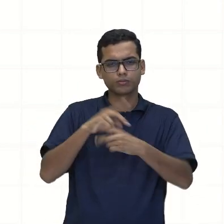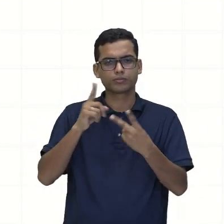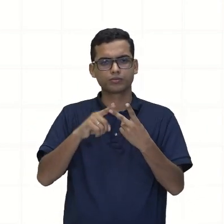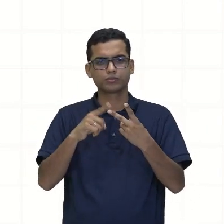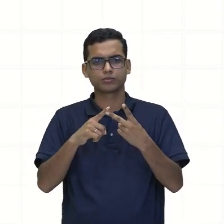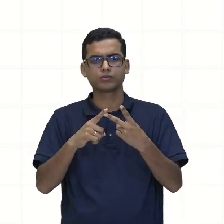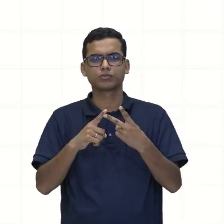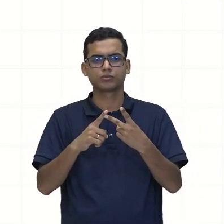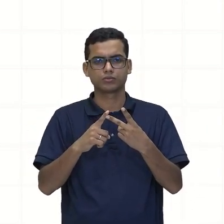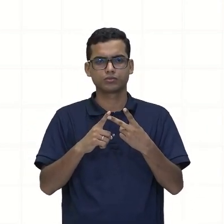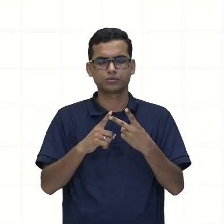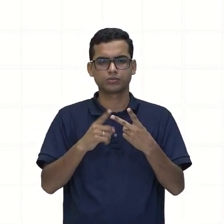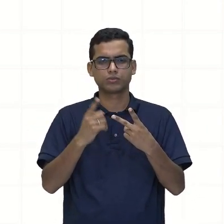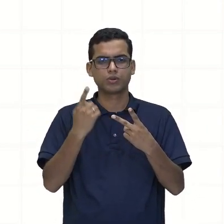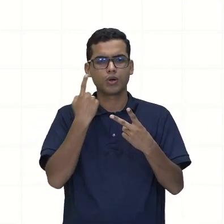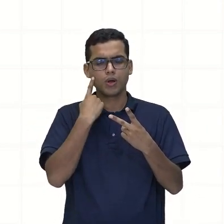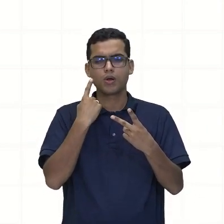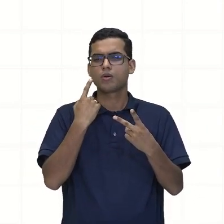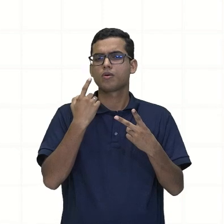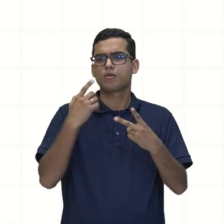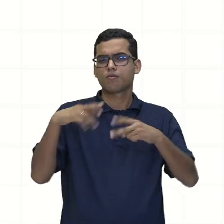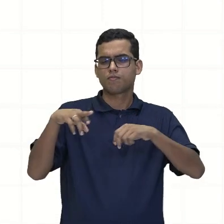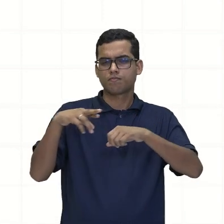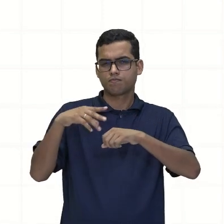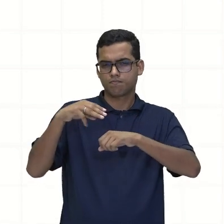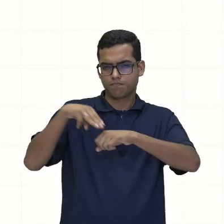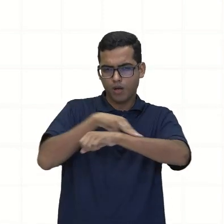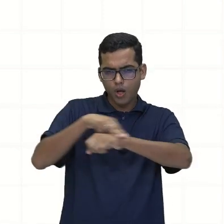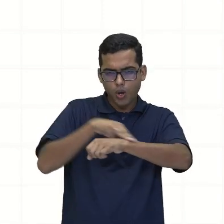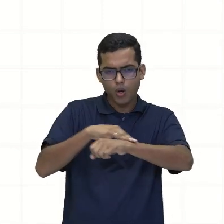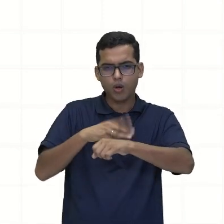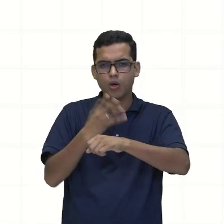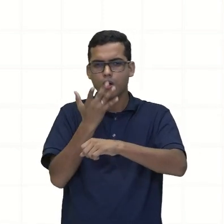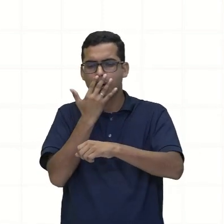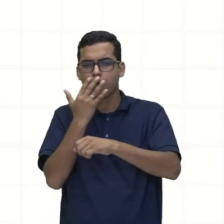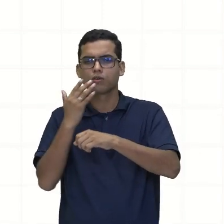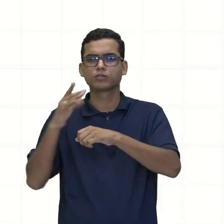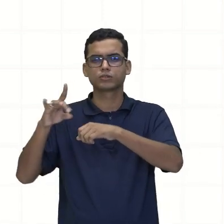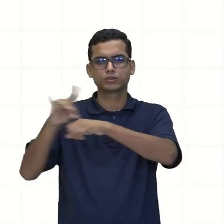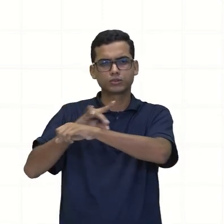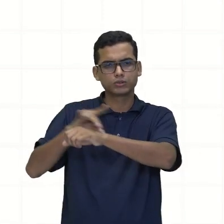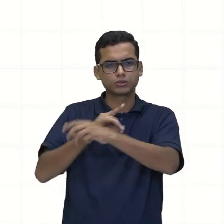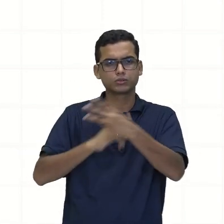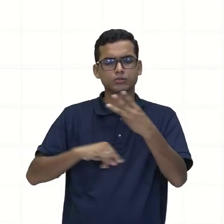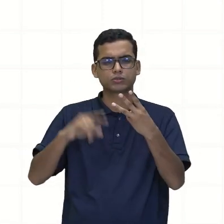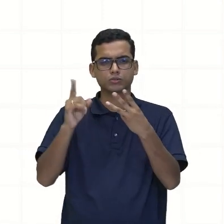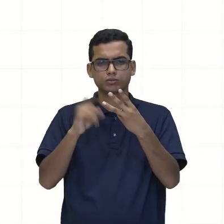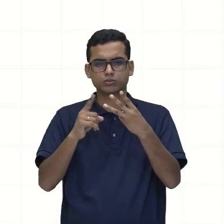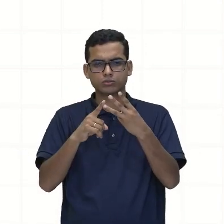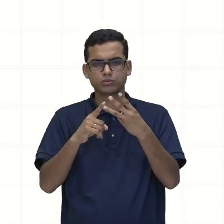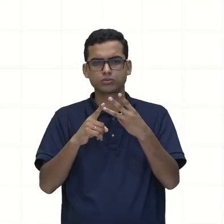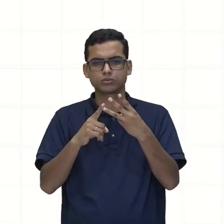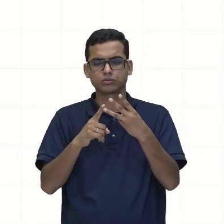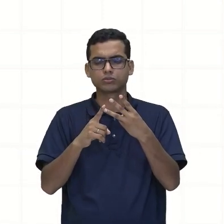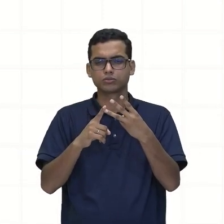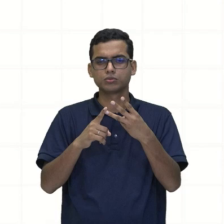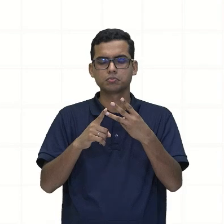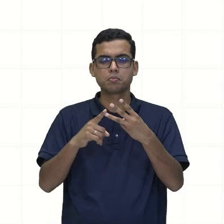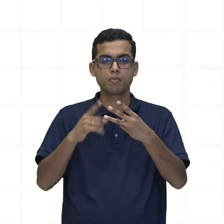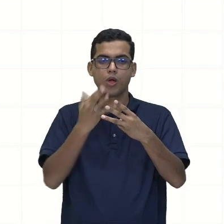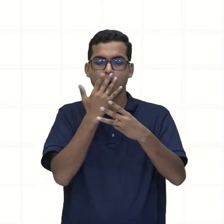vai indicar a cor preta, a cor, no amarelo quase que laranja, nós vamos ter a cor parda e o